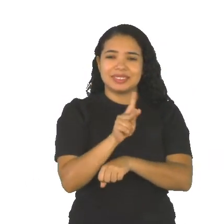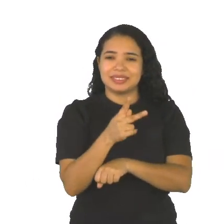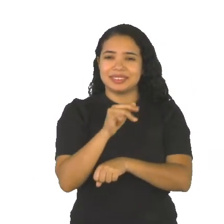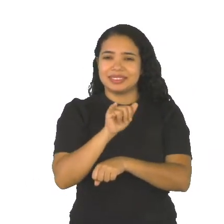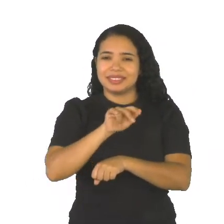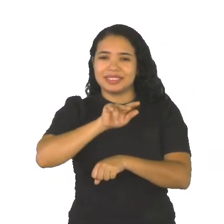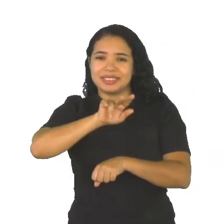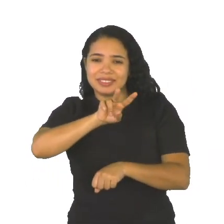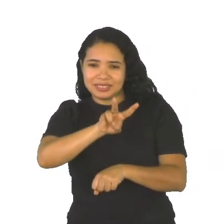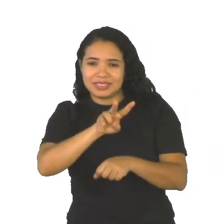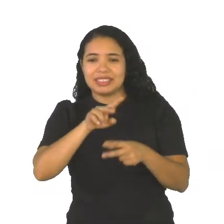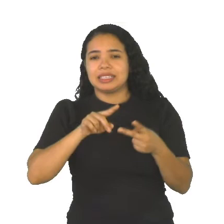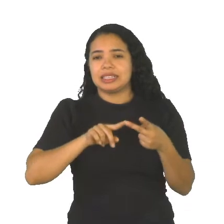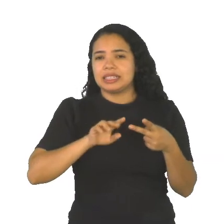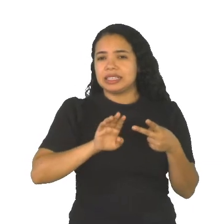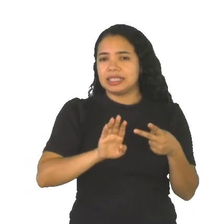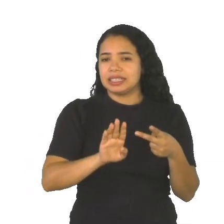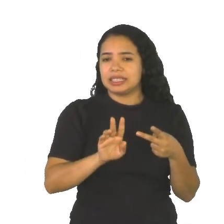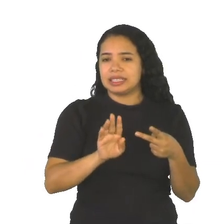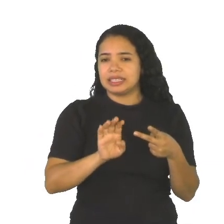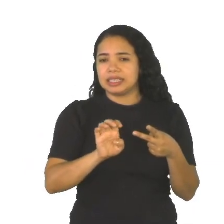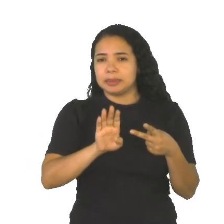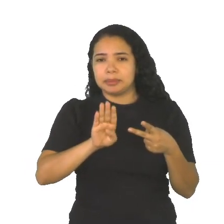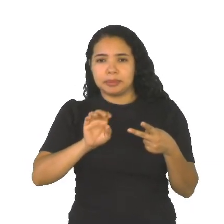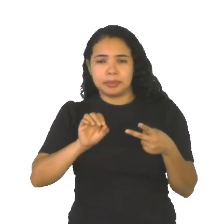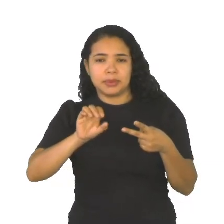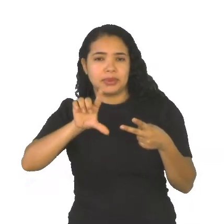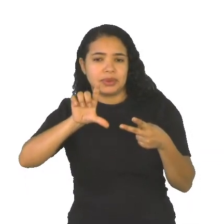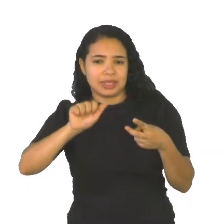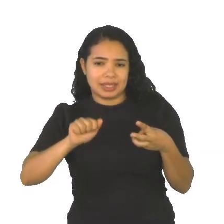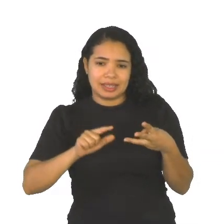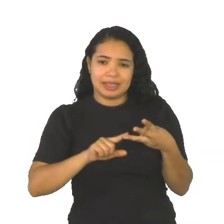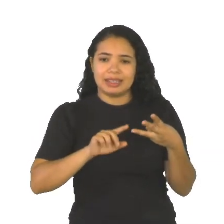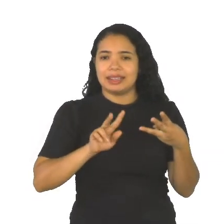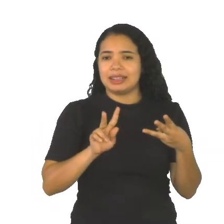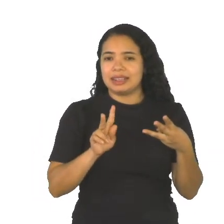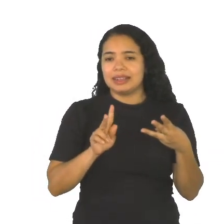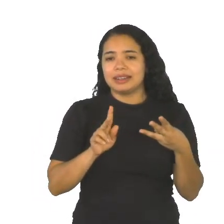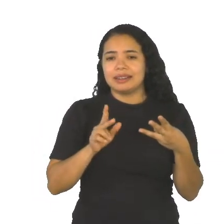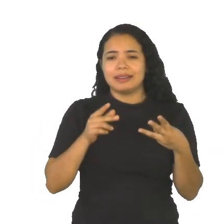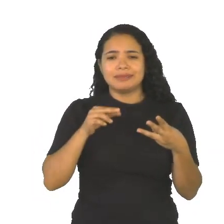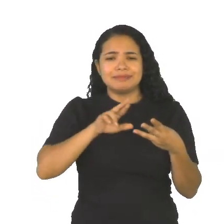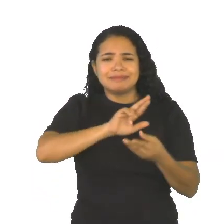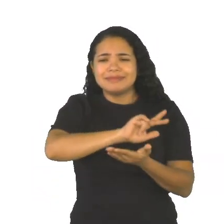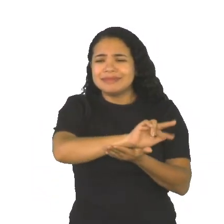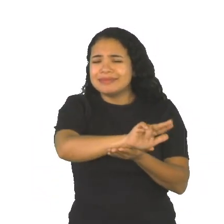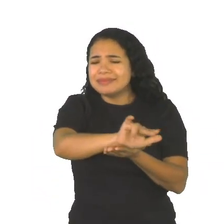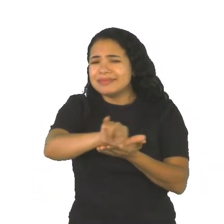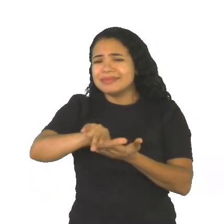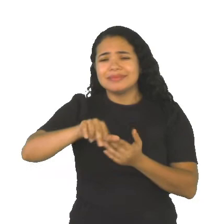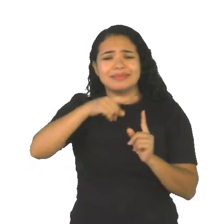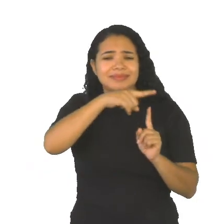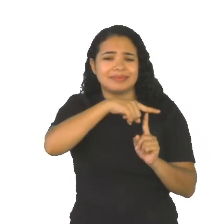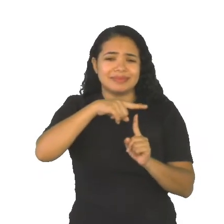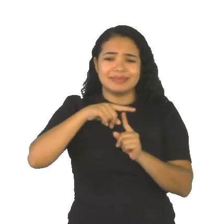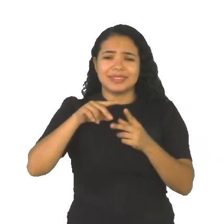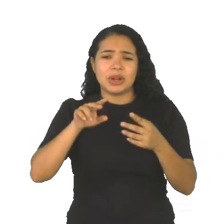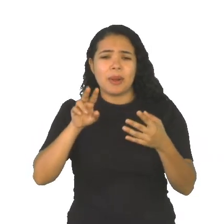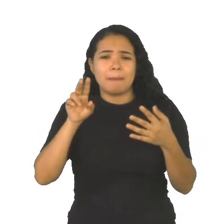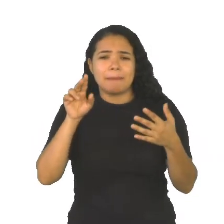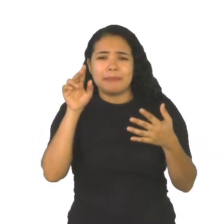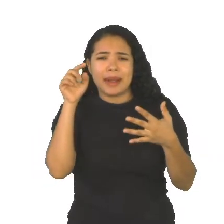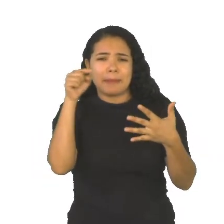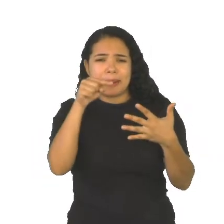do ebola, né? O rotavírus aí, né? A influenza. São vários outros tipos de vírus que tem